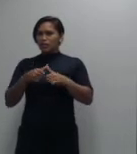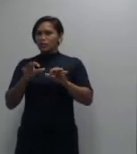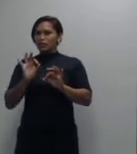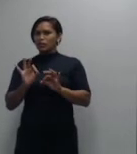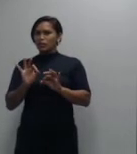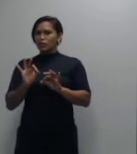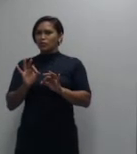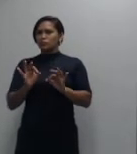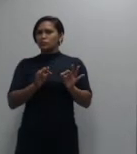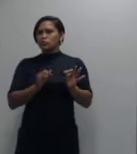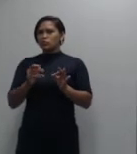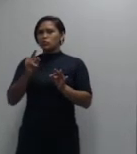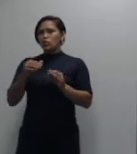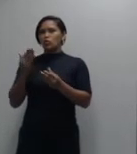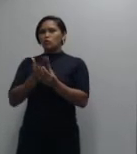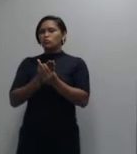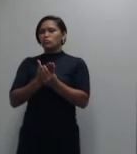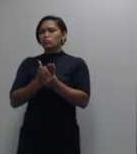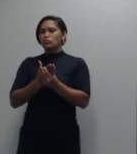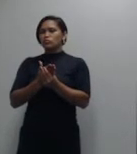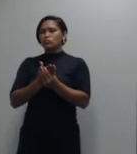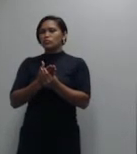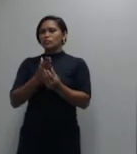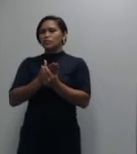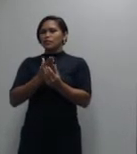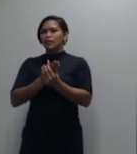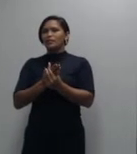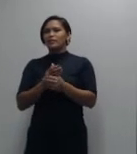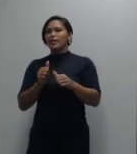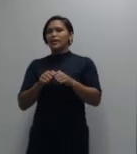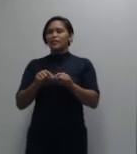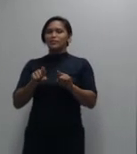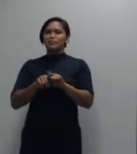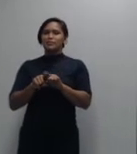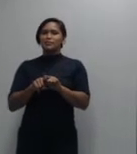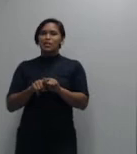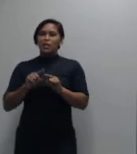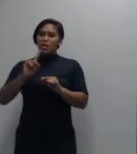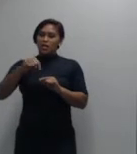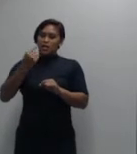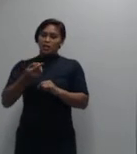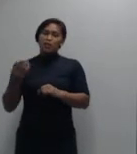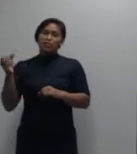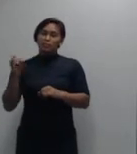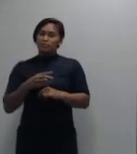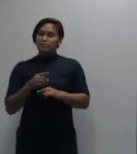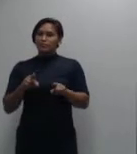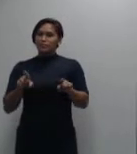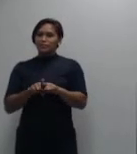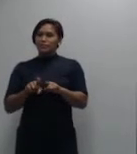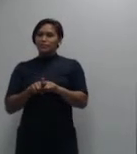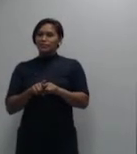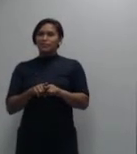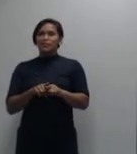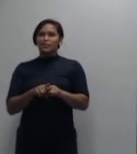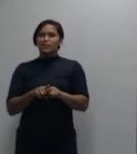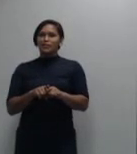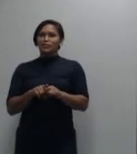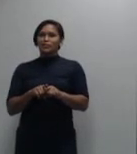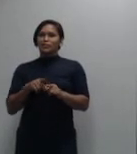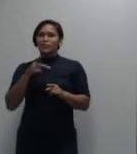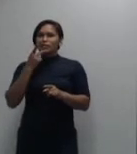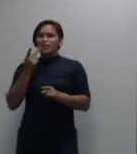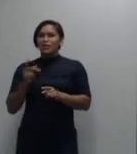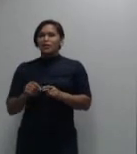esse processo e ficaram ficar um pendente serão renovado e julgados na frente